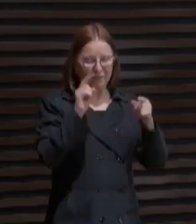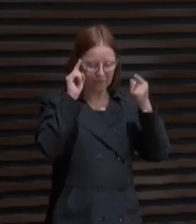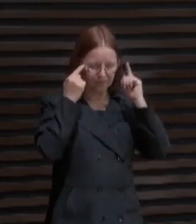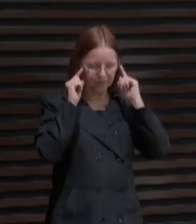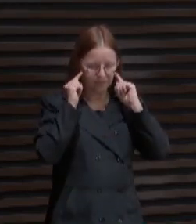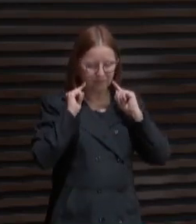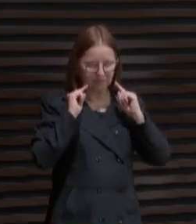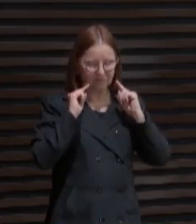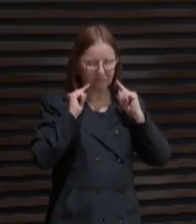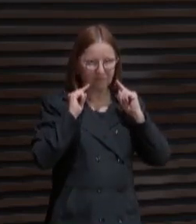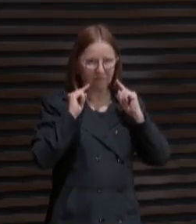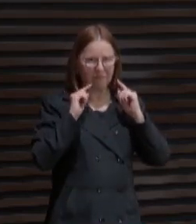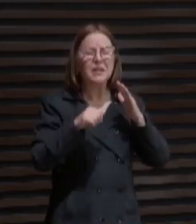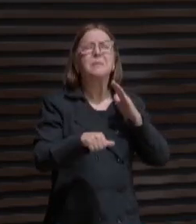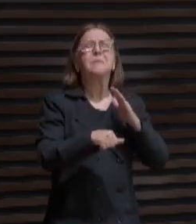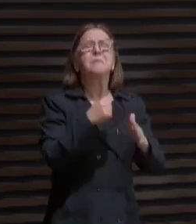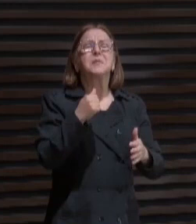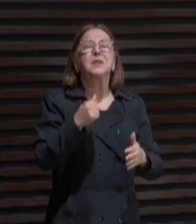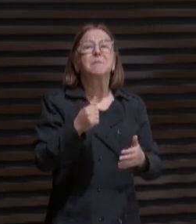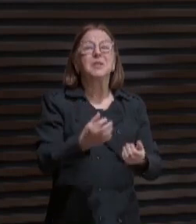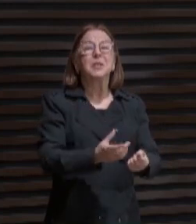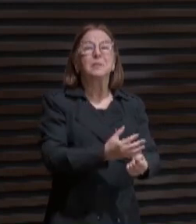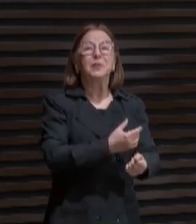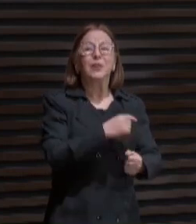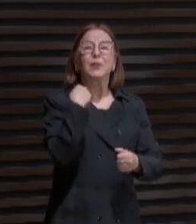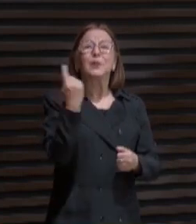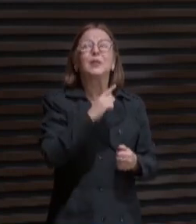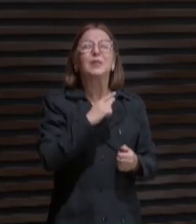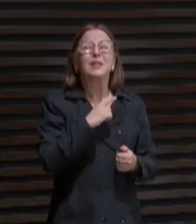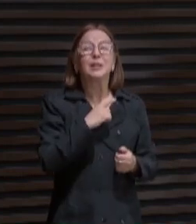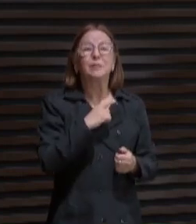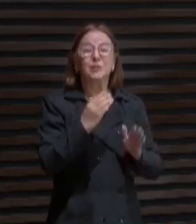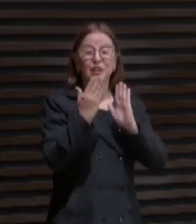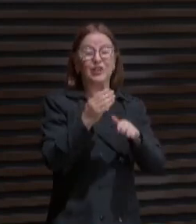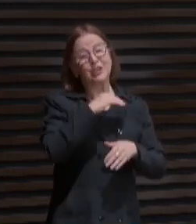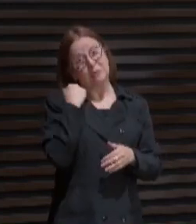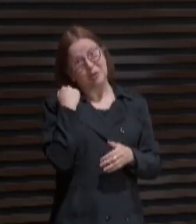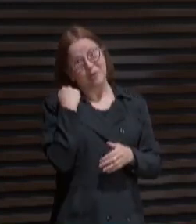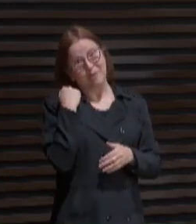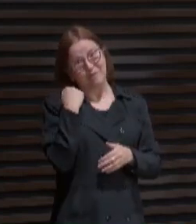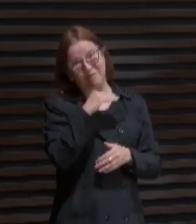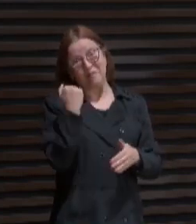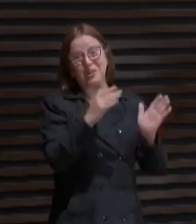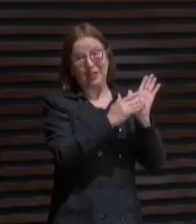temos diante da morte e da morte de Jesus? Tristeza.